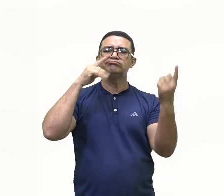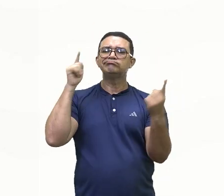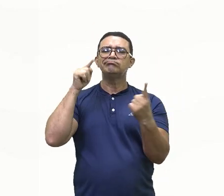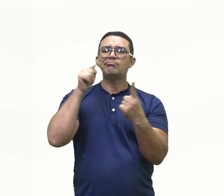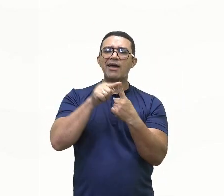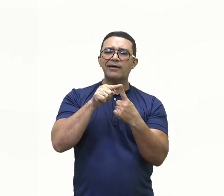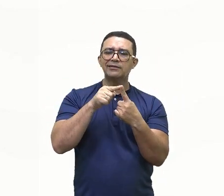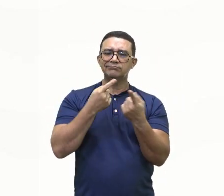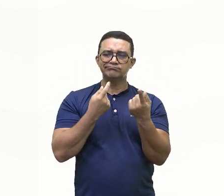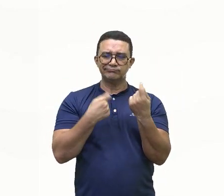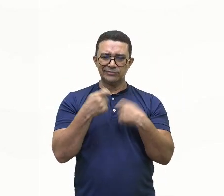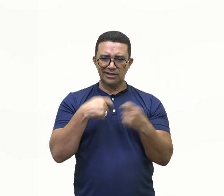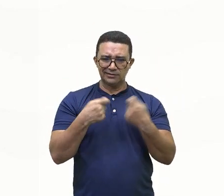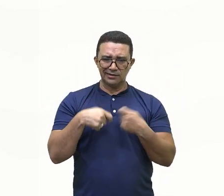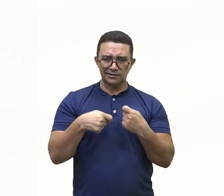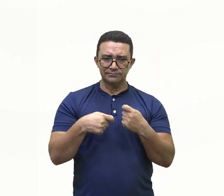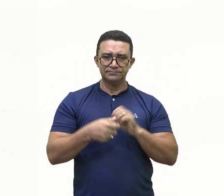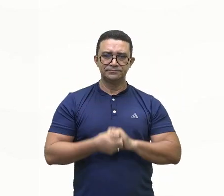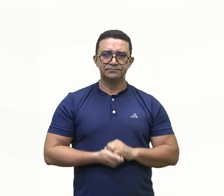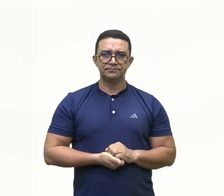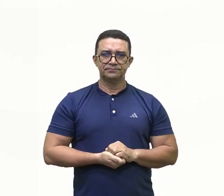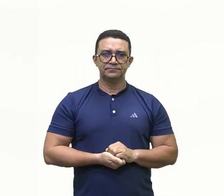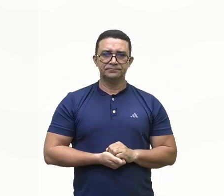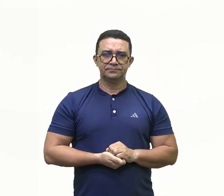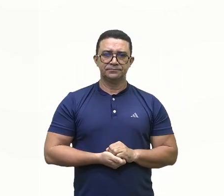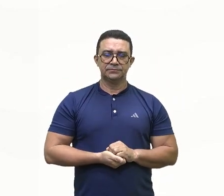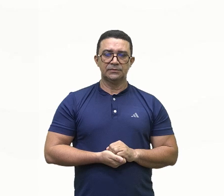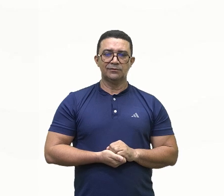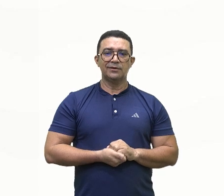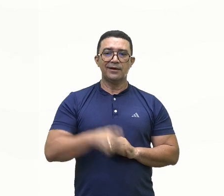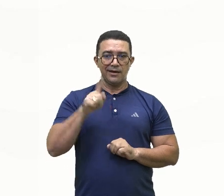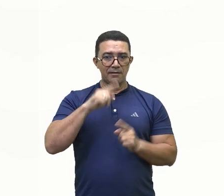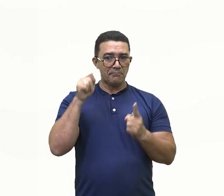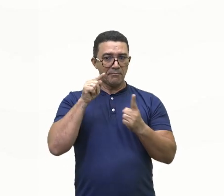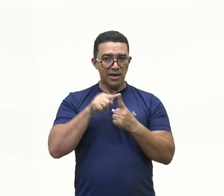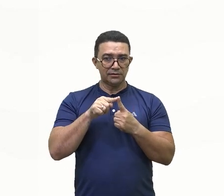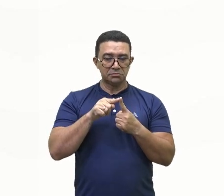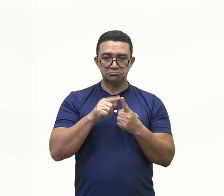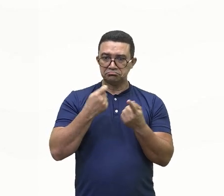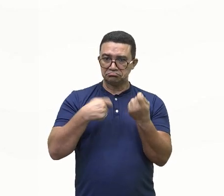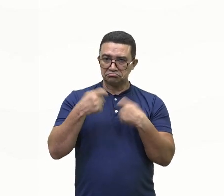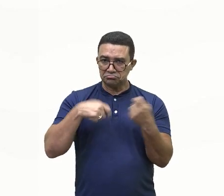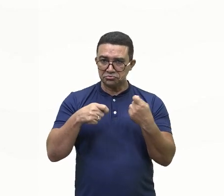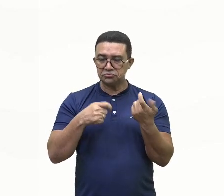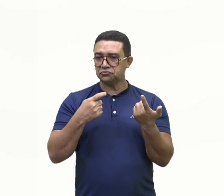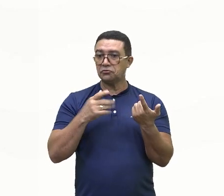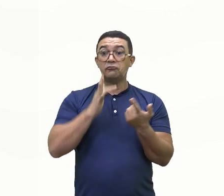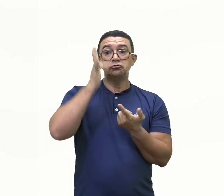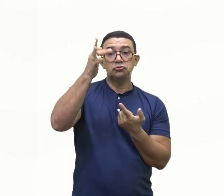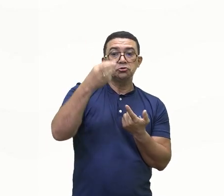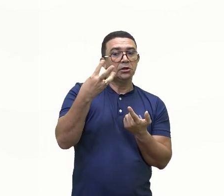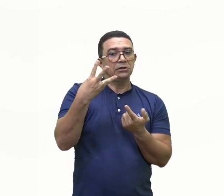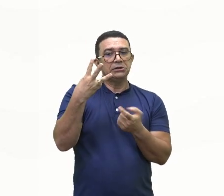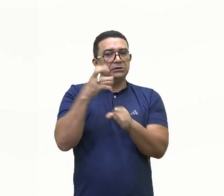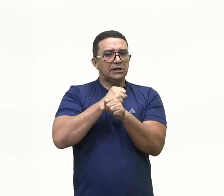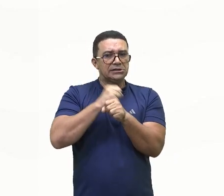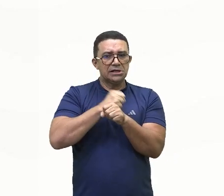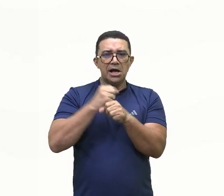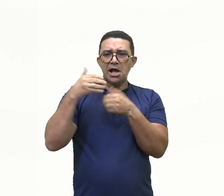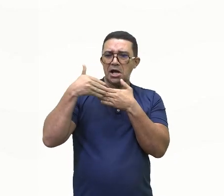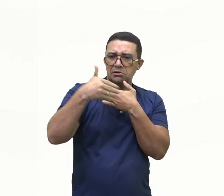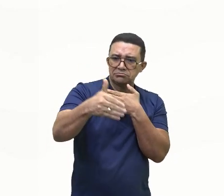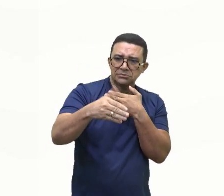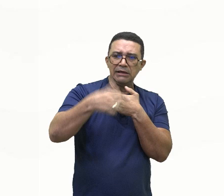Essas metas aqui a gente estabelece ali para o futuro. Pode ser uma meta para daqui a 3 anos, para daqui a 10